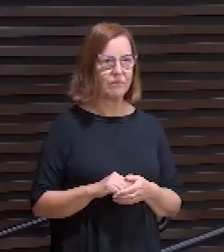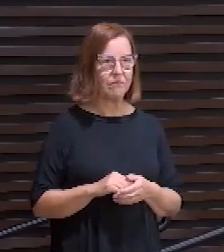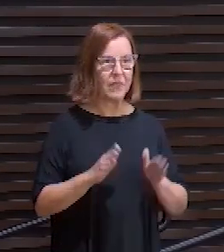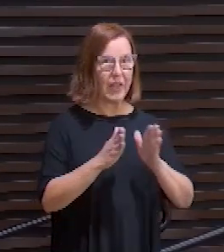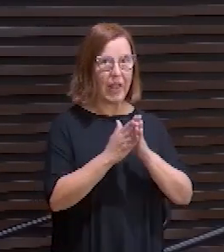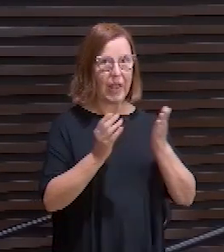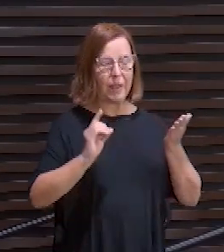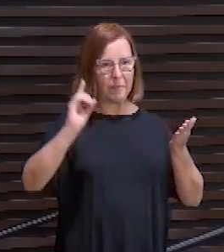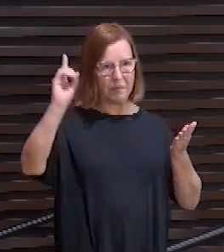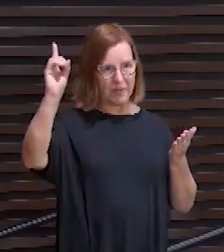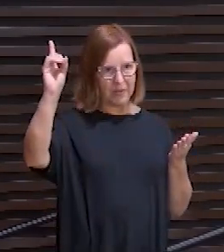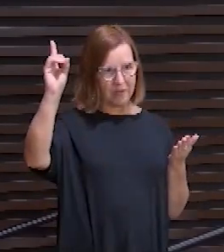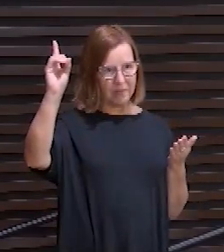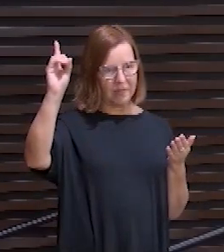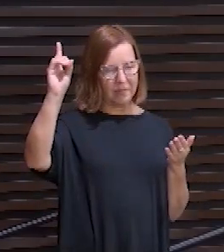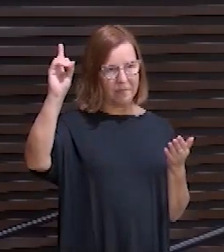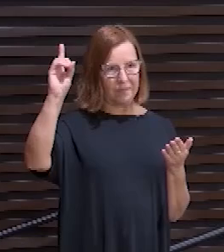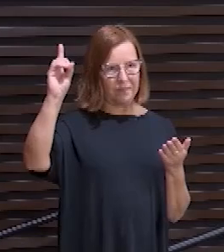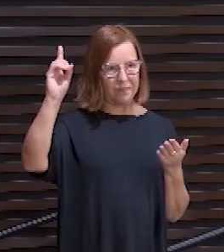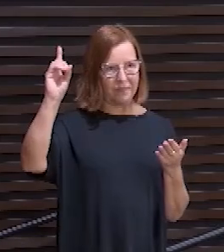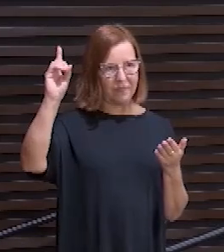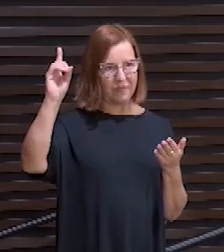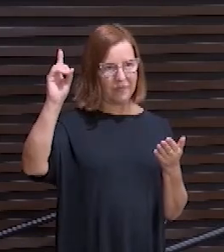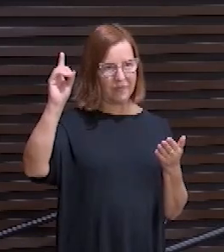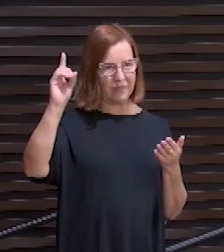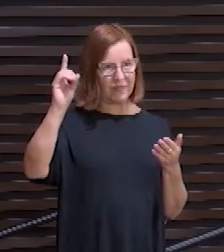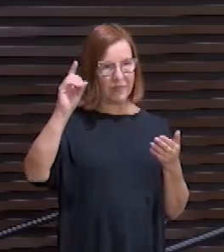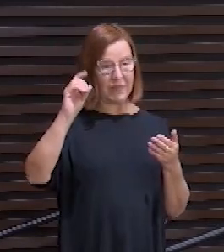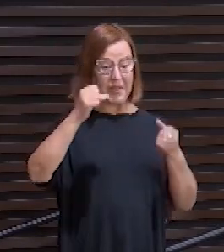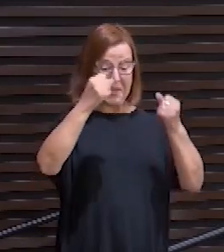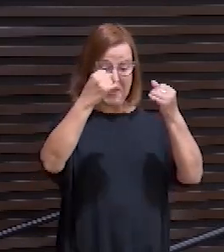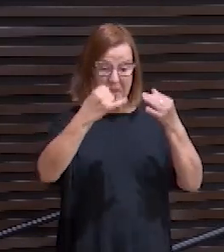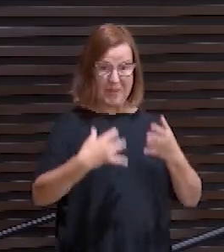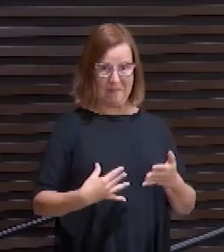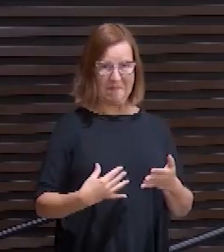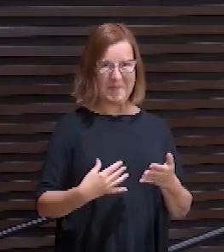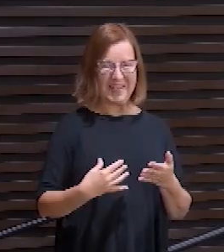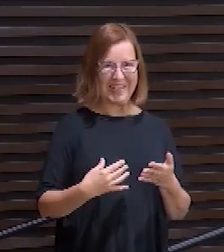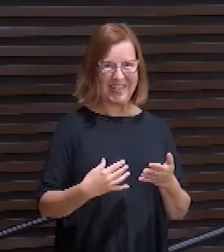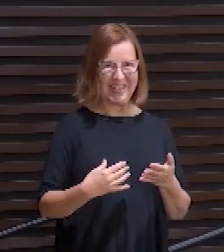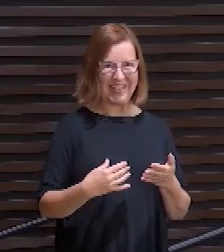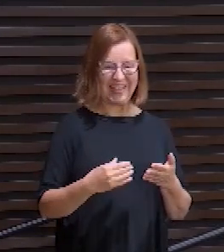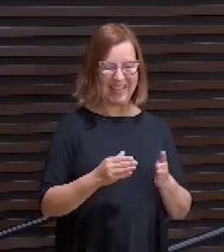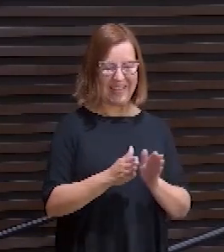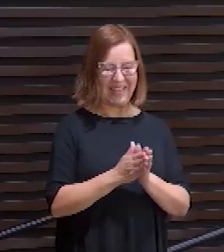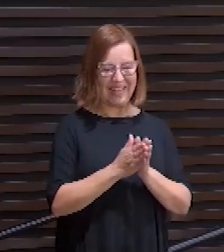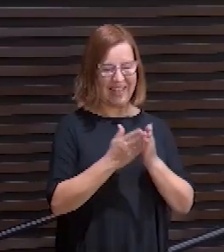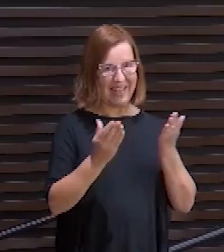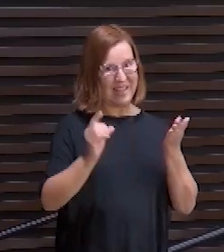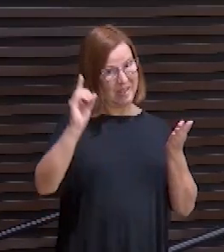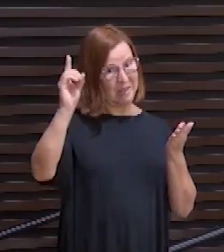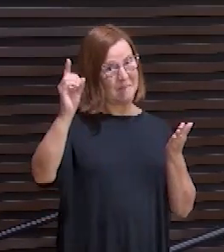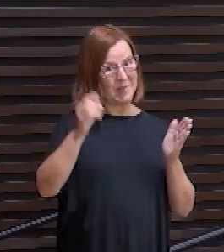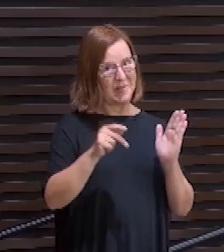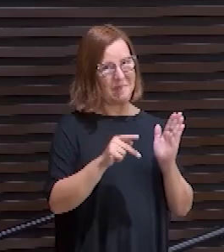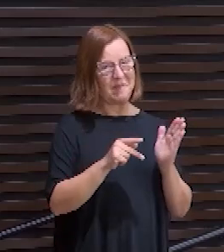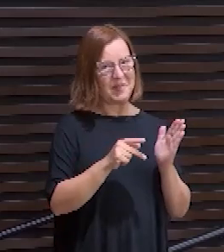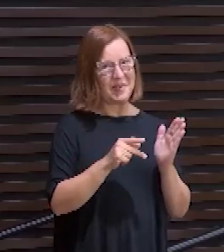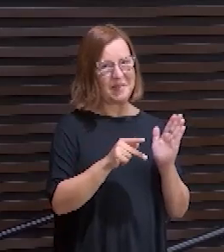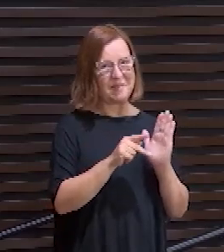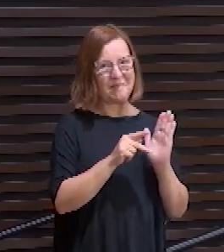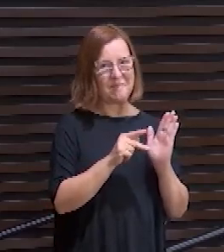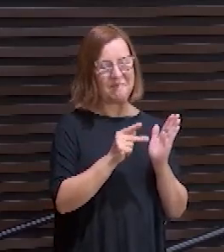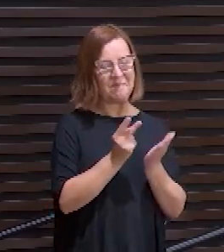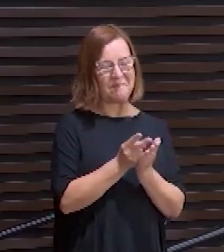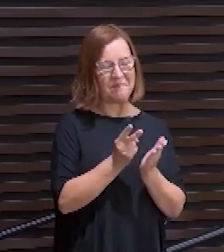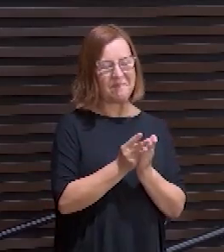explica a Bíblia. E nesse caso, a Bíblia está explicando a ela mesma no mesmo capítulo. Então nós vamos fazer a exposição, como é